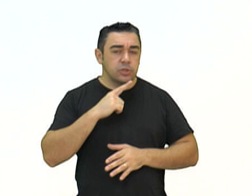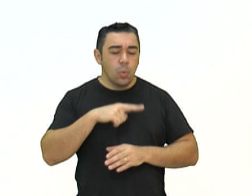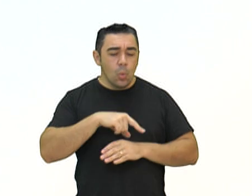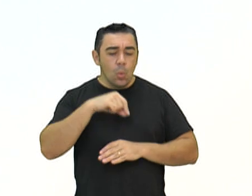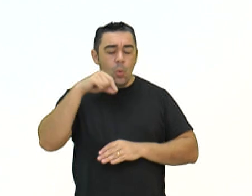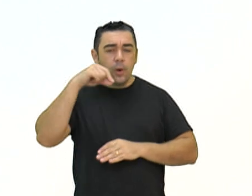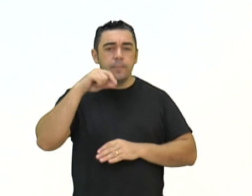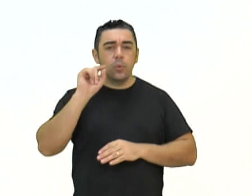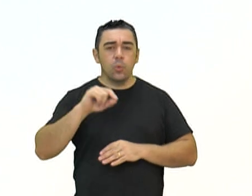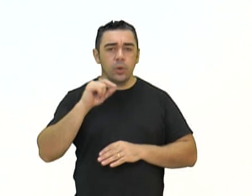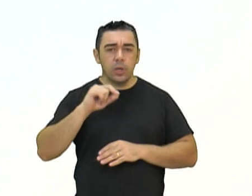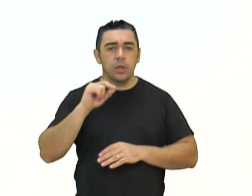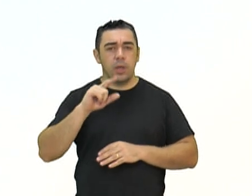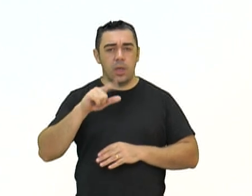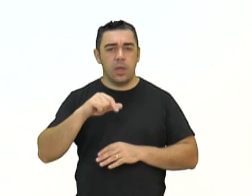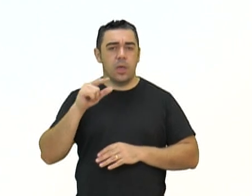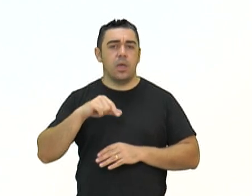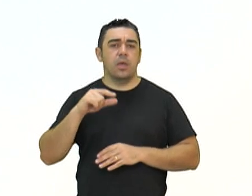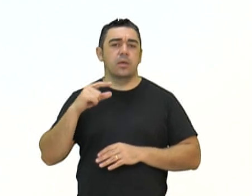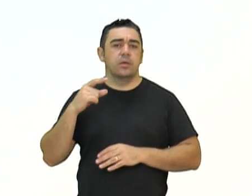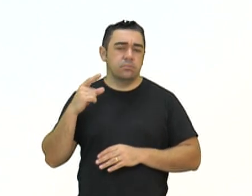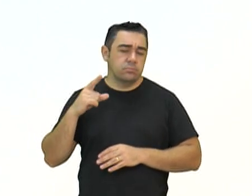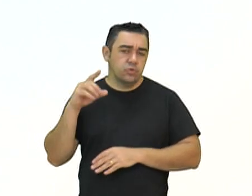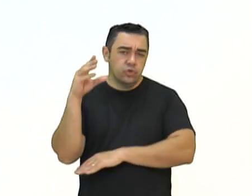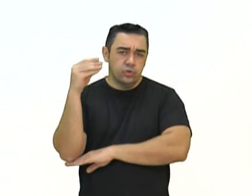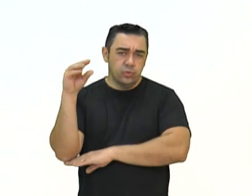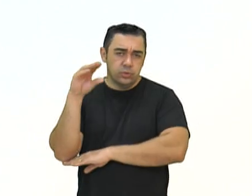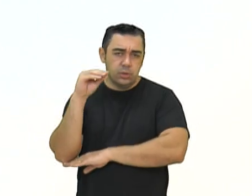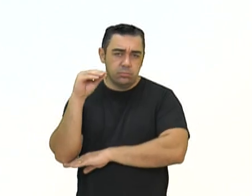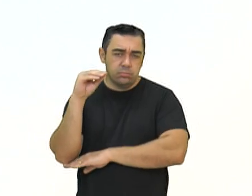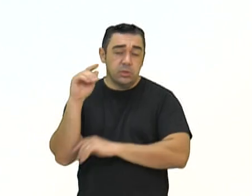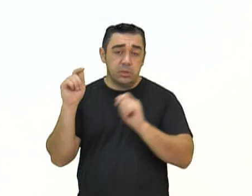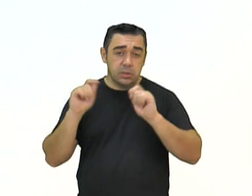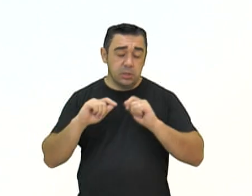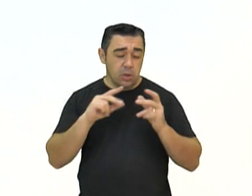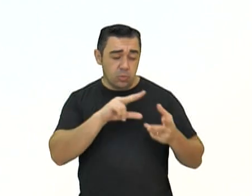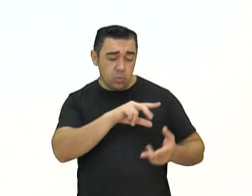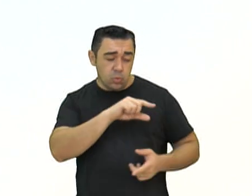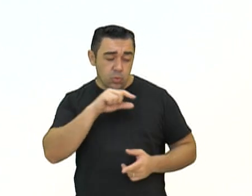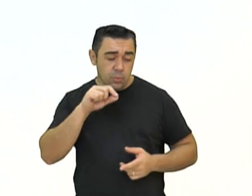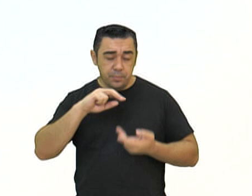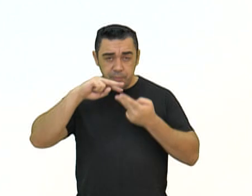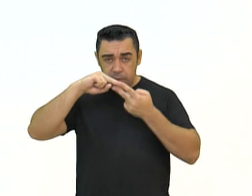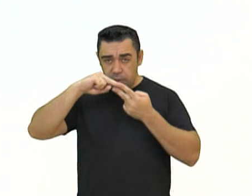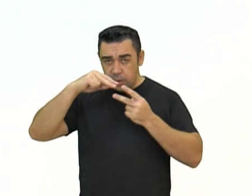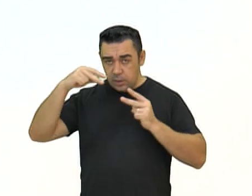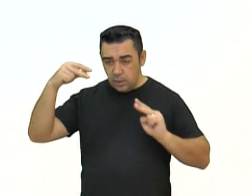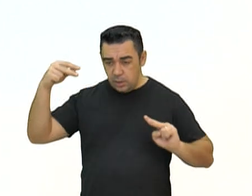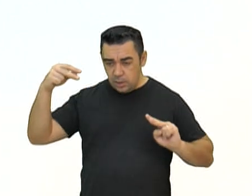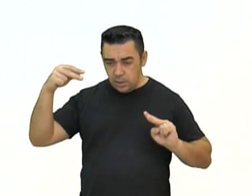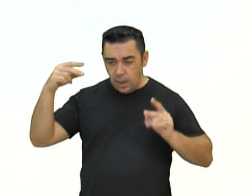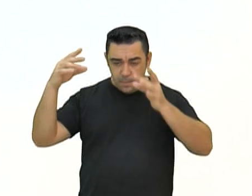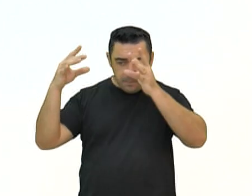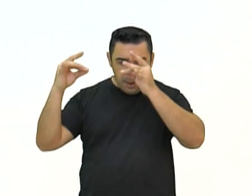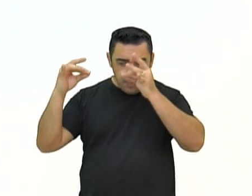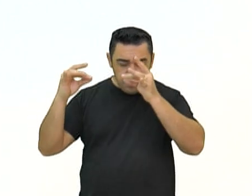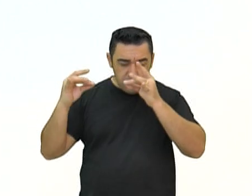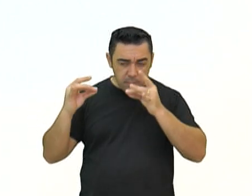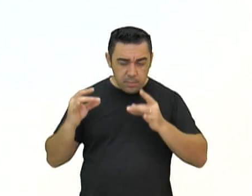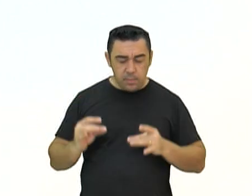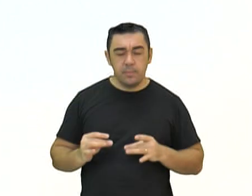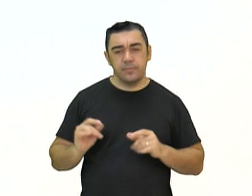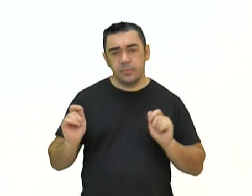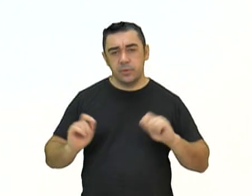sangue destes dinossauros. De onde pôde se isolar o DNA, o código químico da vida,